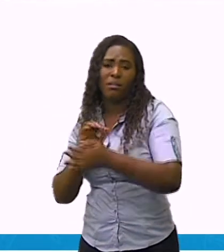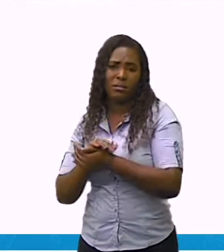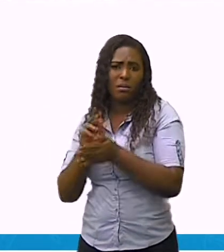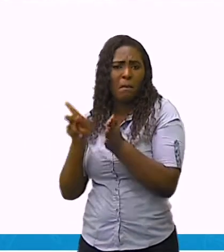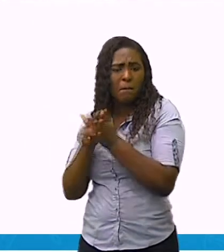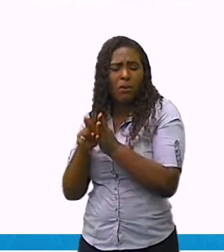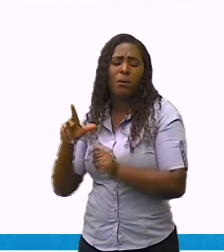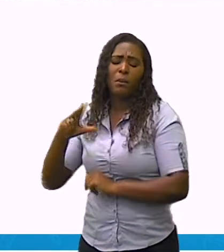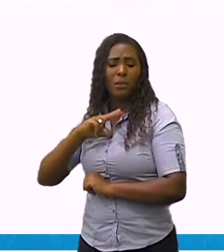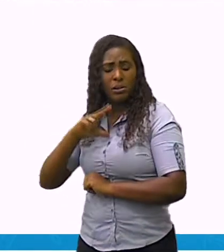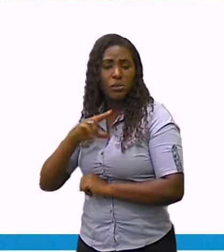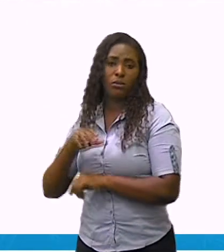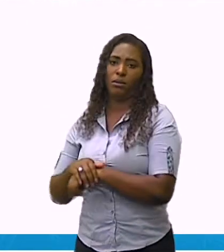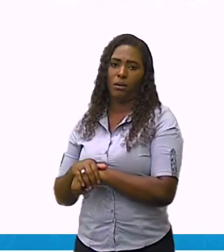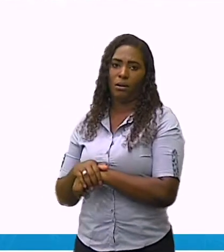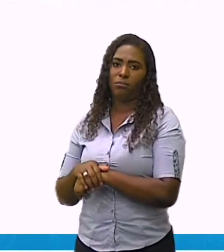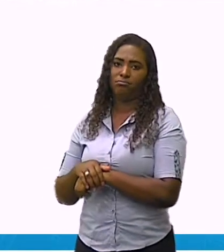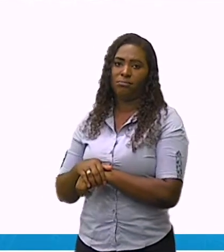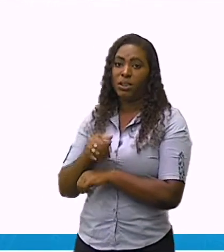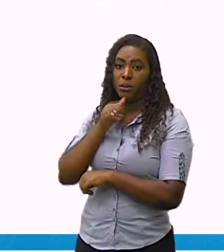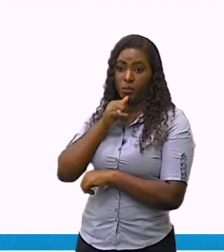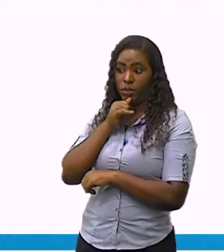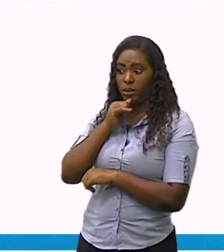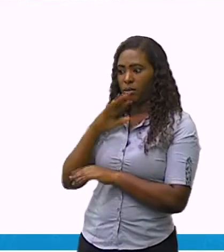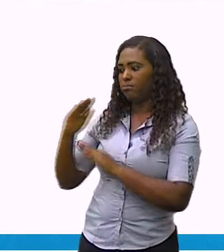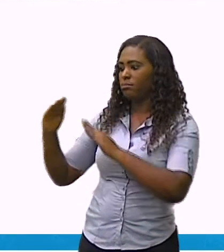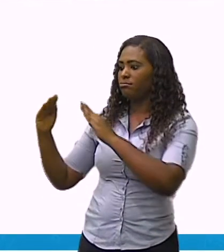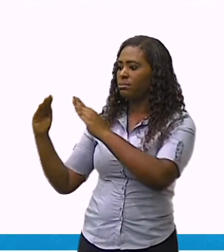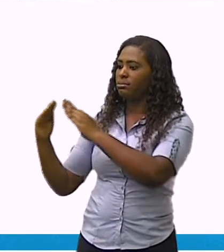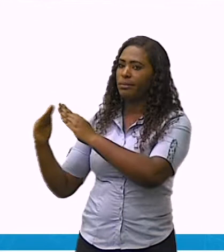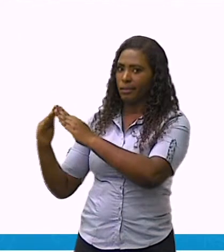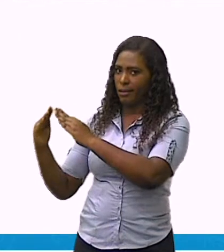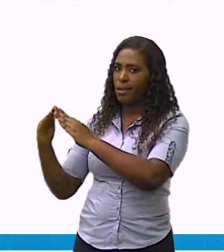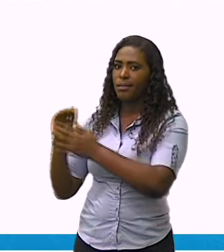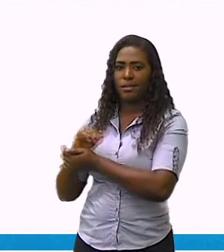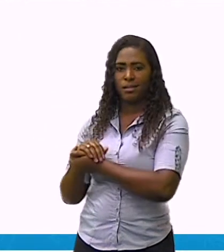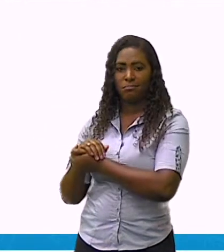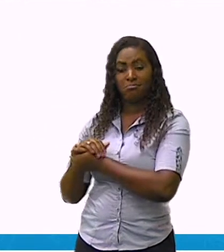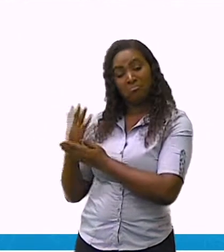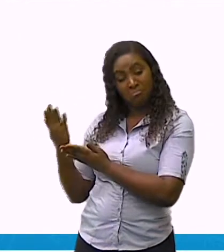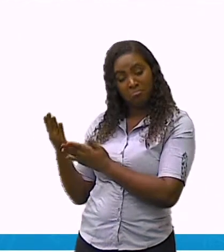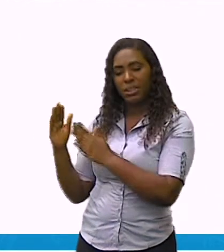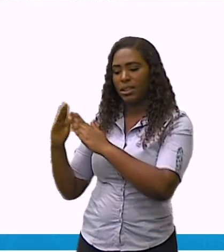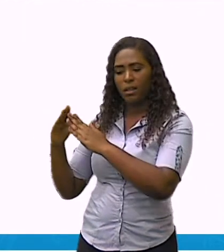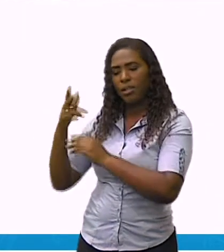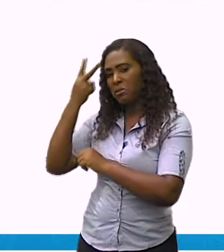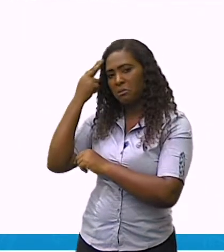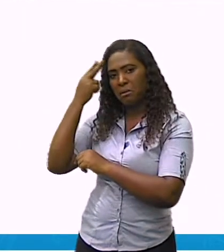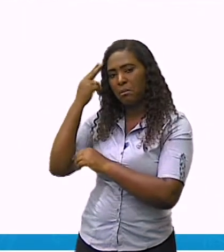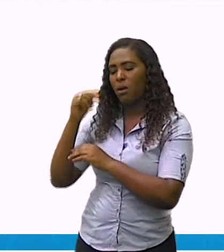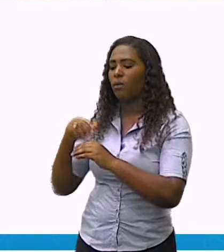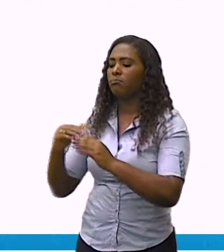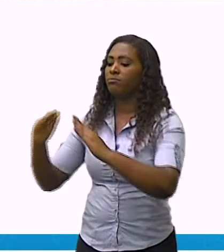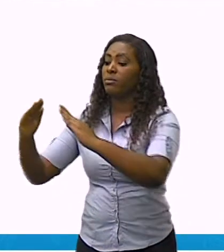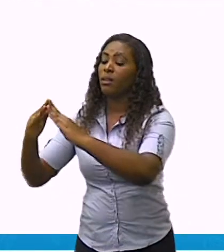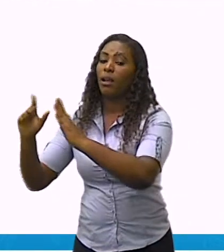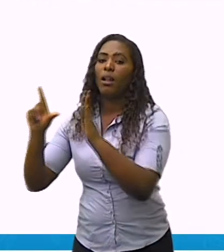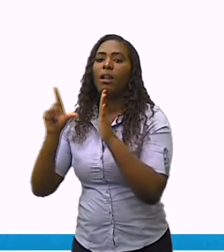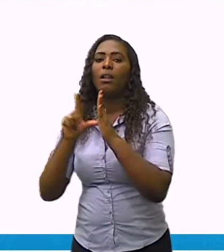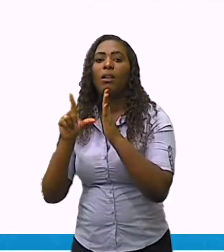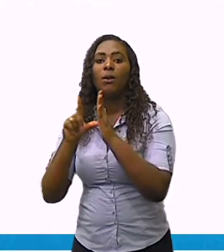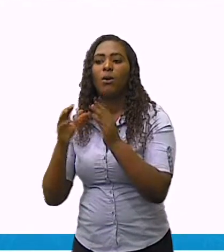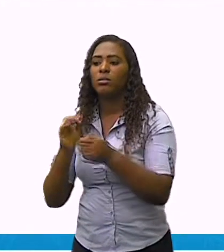propriedades privadas. Temos, por exemplo, as casas, lojas comerciais,